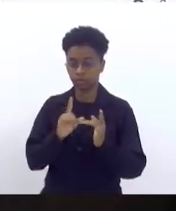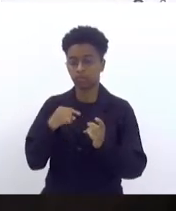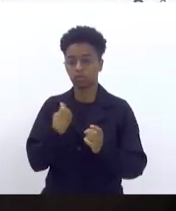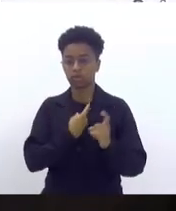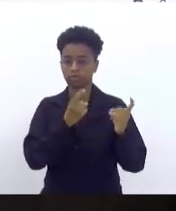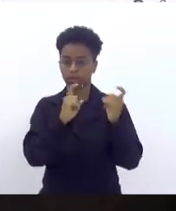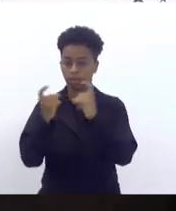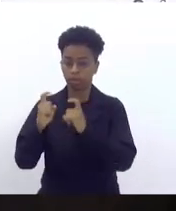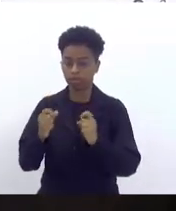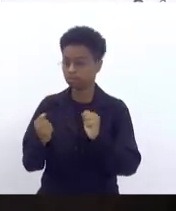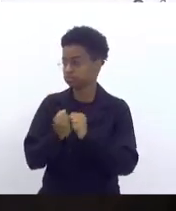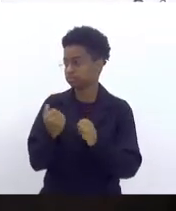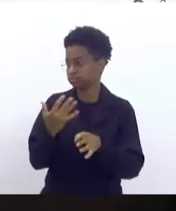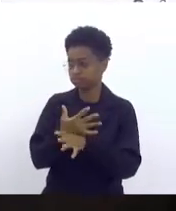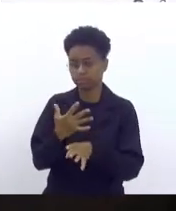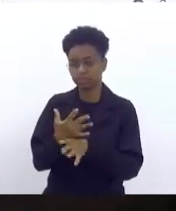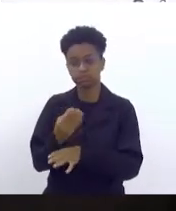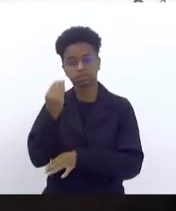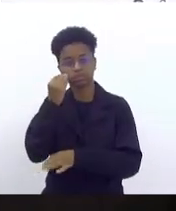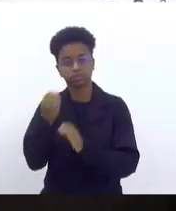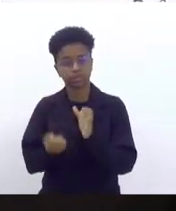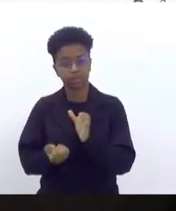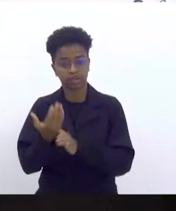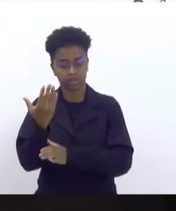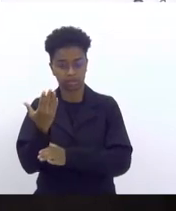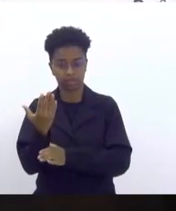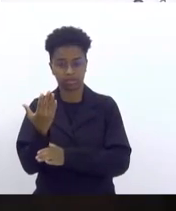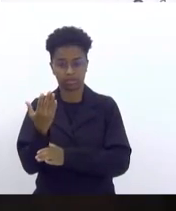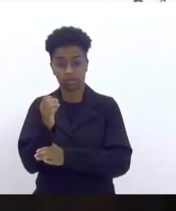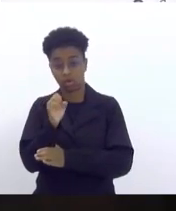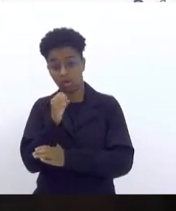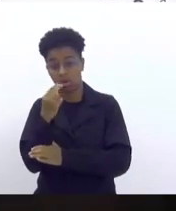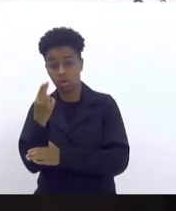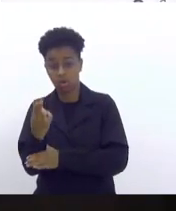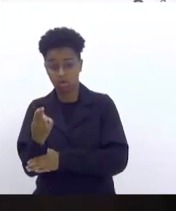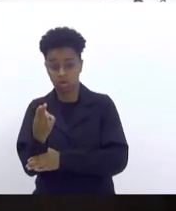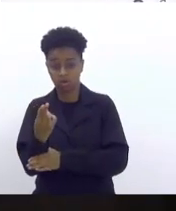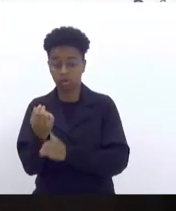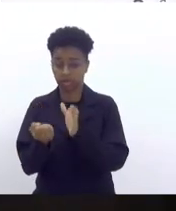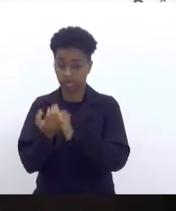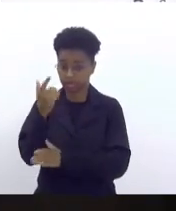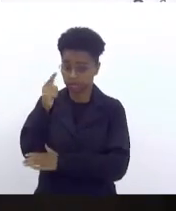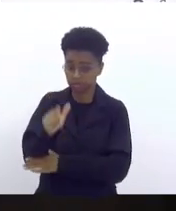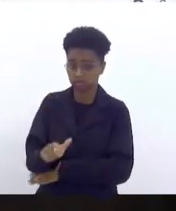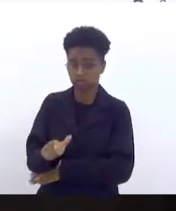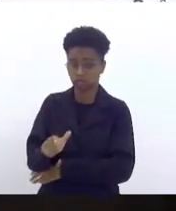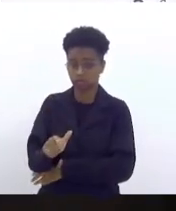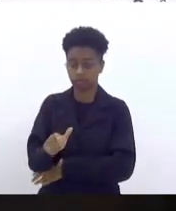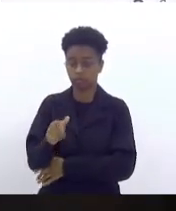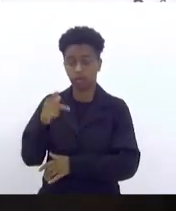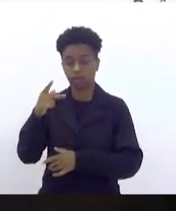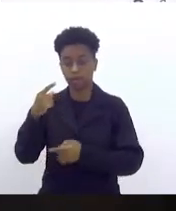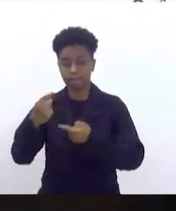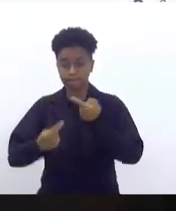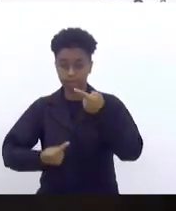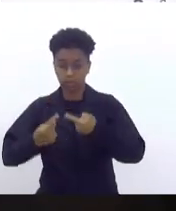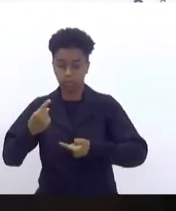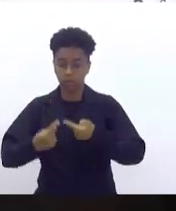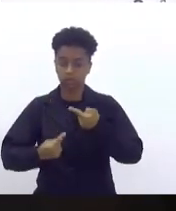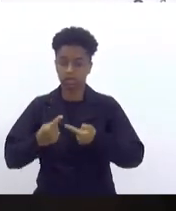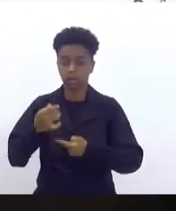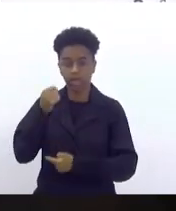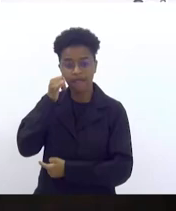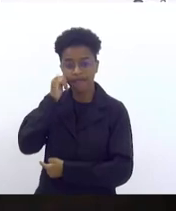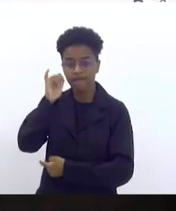com os municípios para a criação ou a recreação da política de